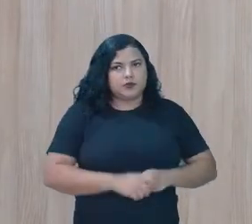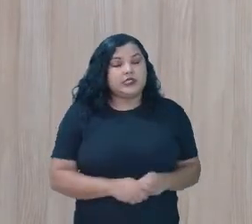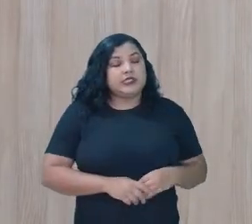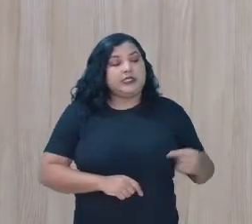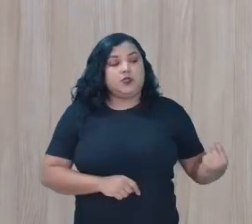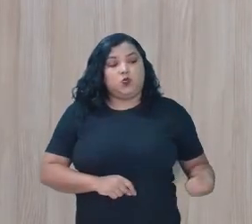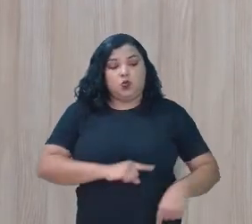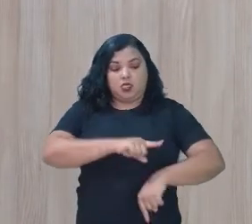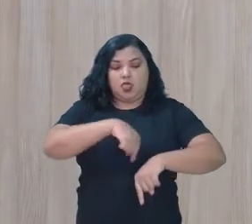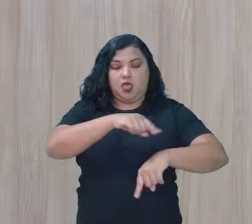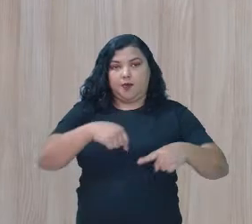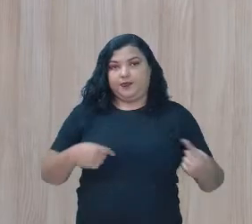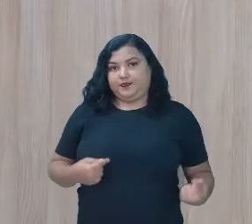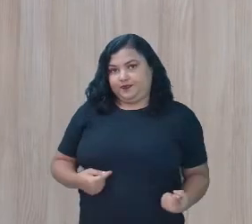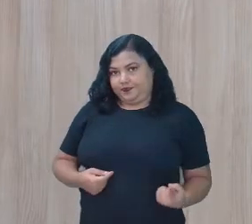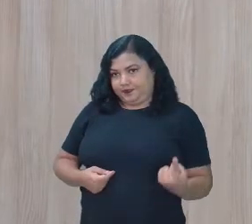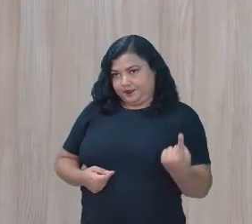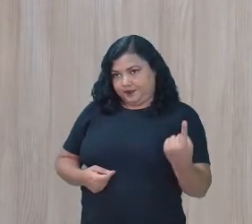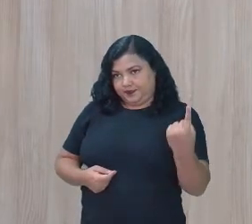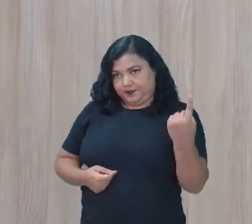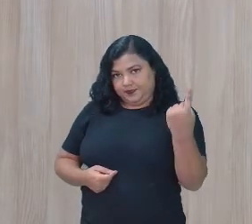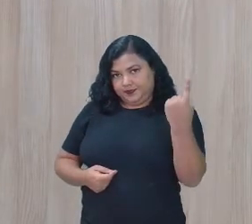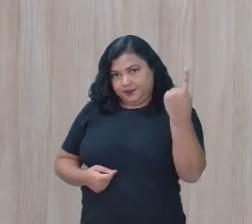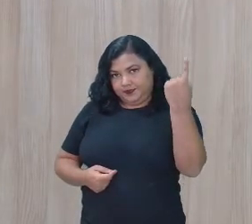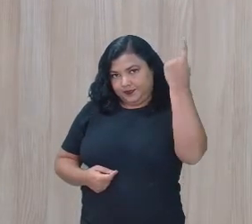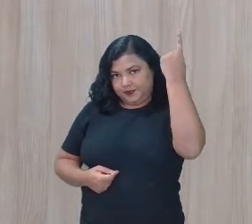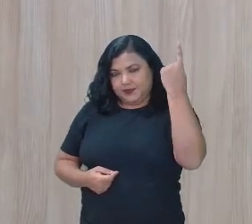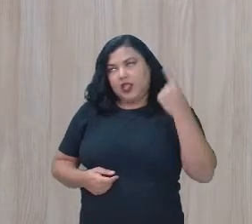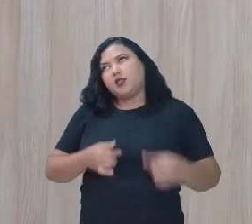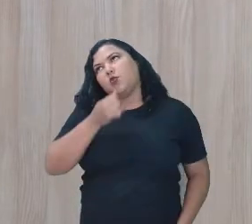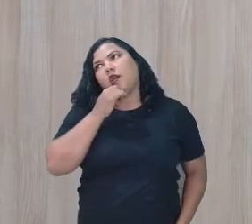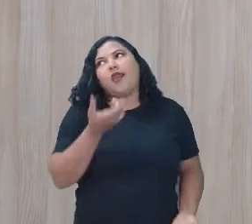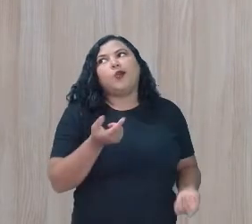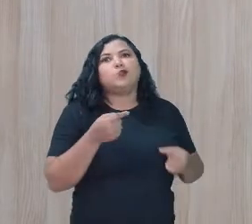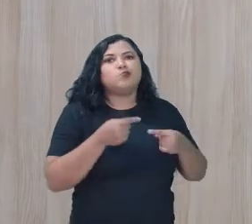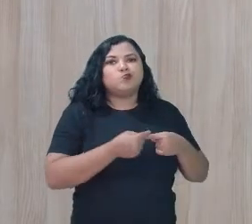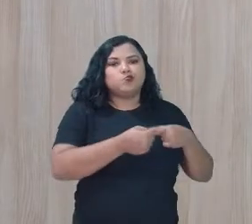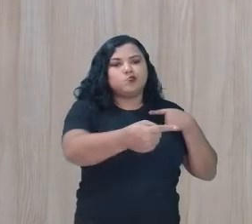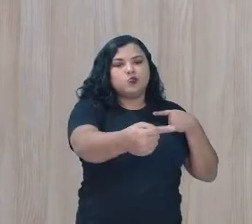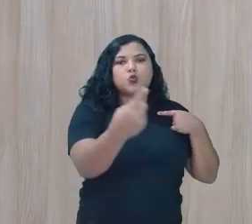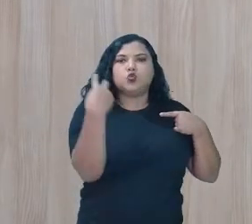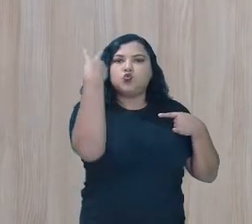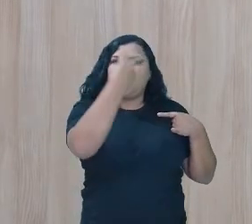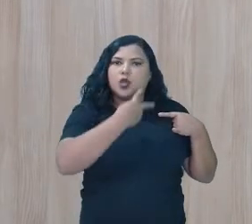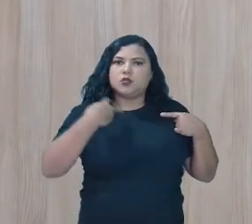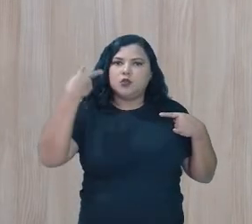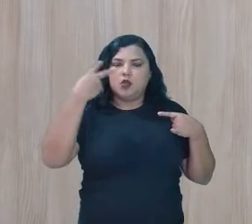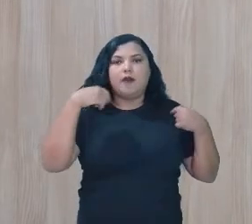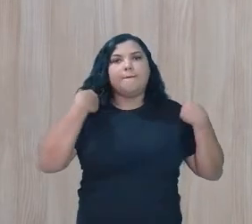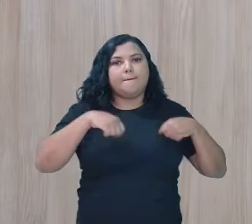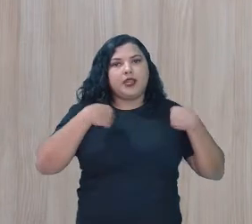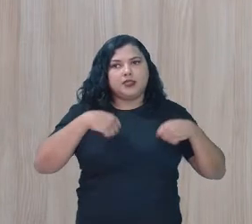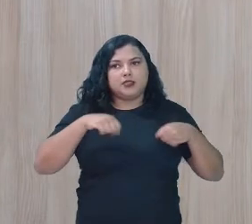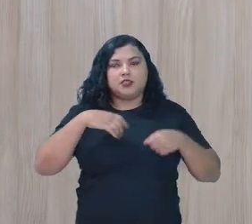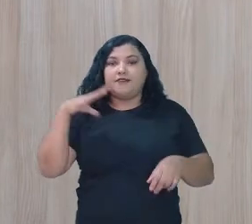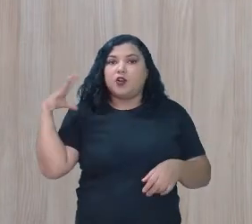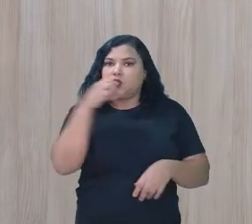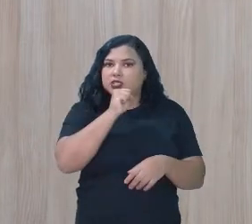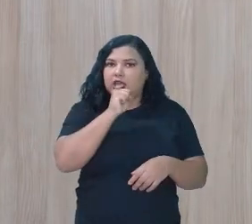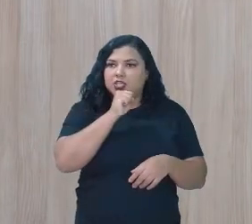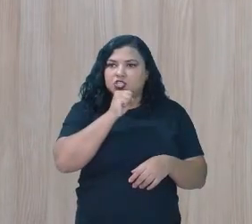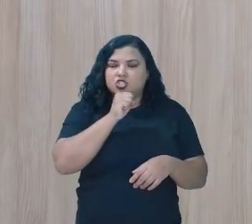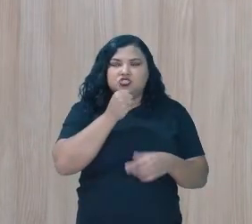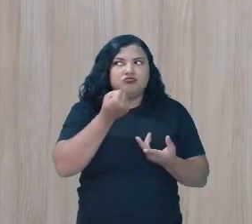o tempo, tá? Se eu precisar ir, eu quero percorrer essa distância aqui em 2 horas, eu tenho que andar numa